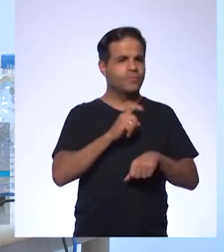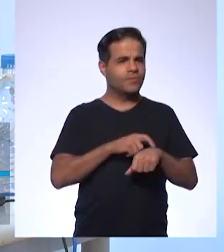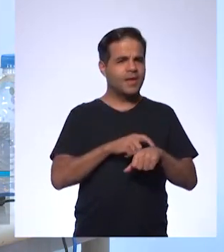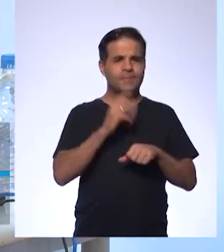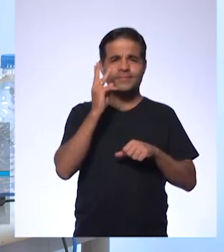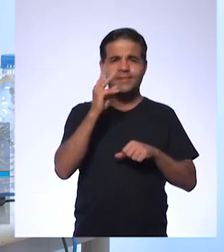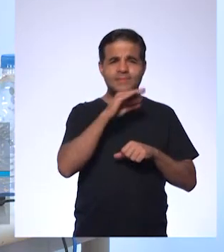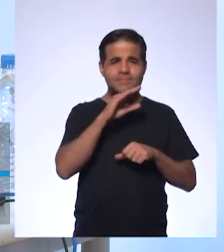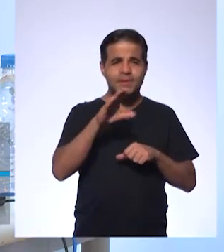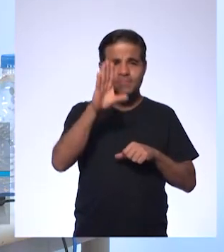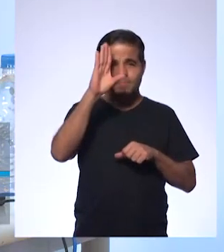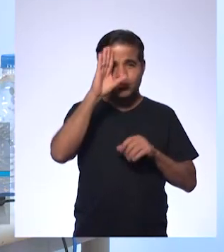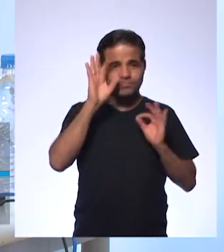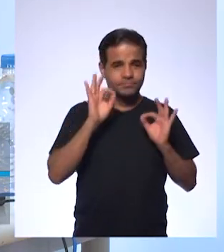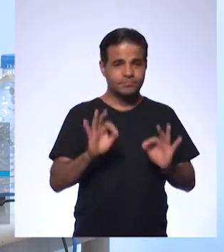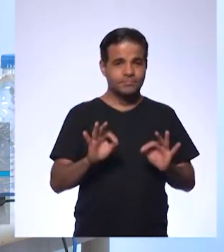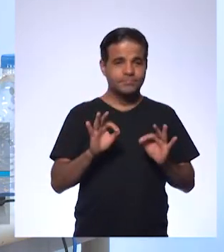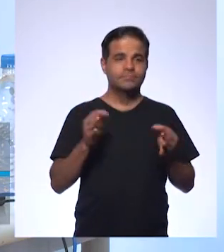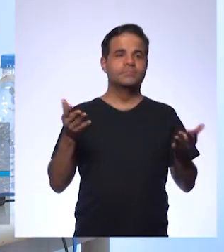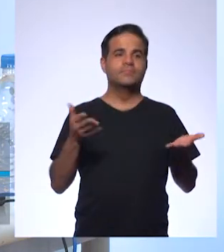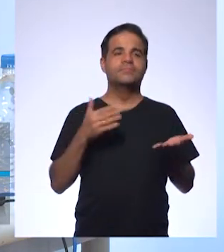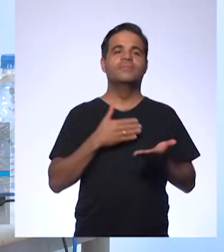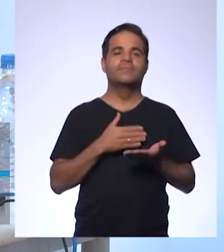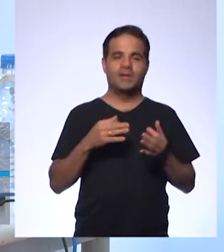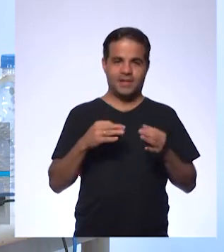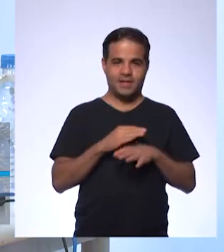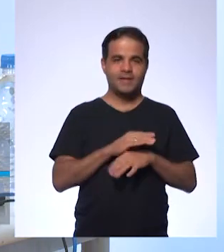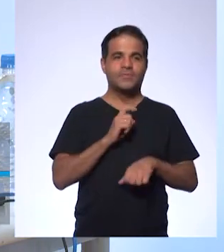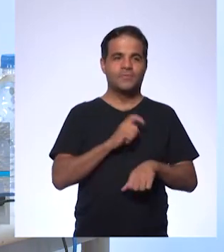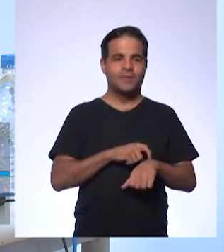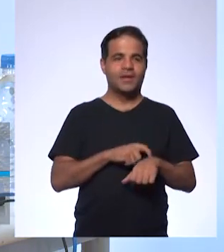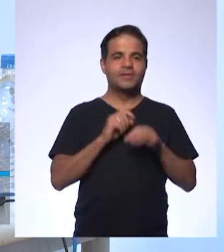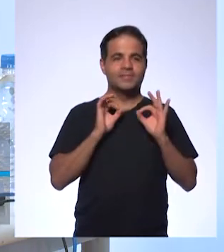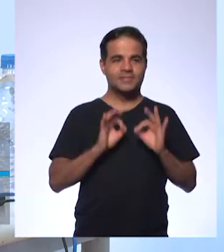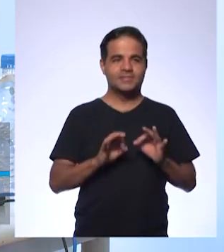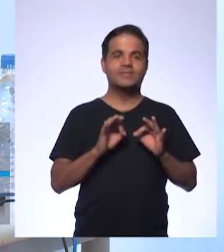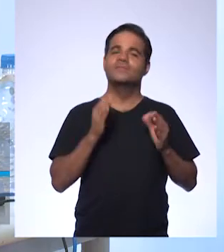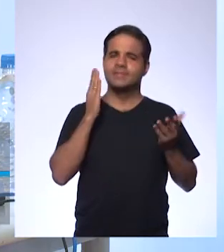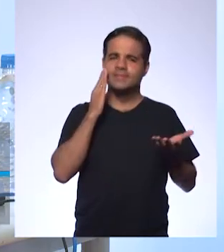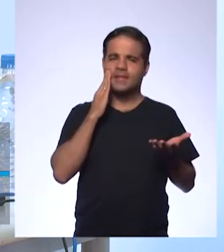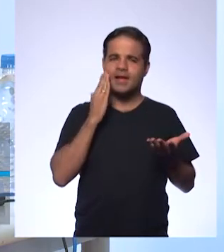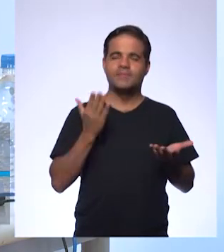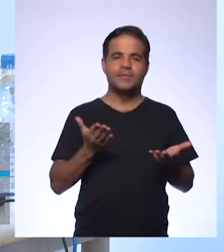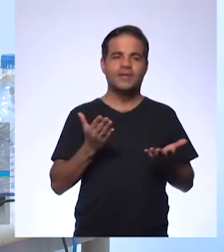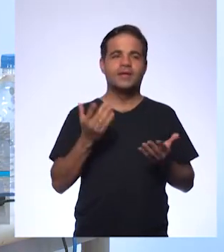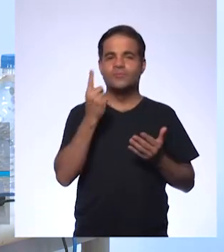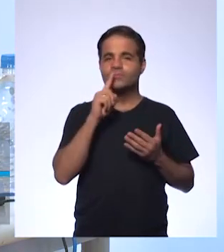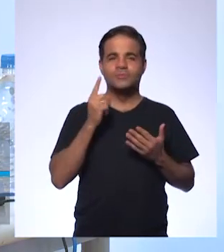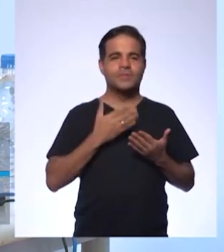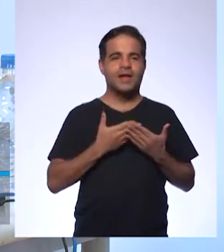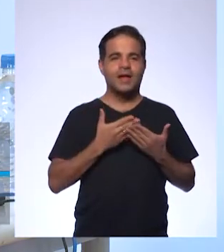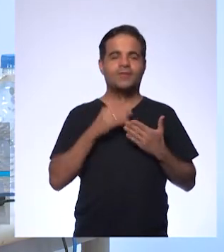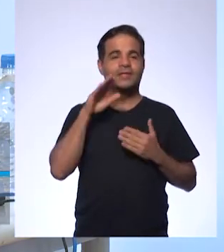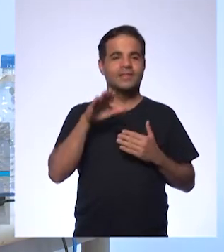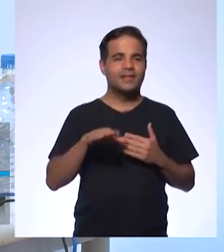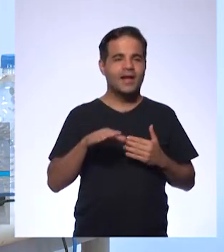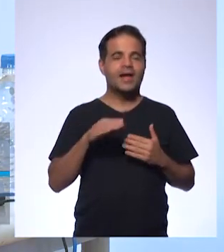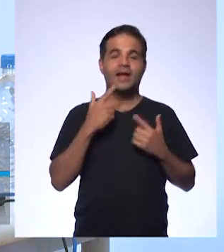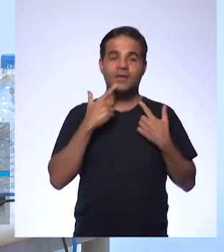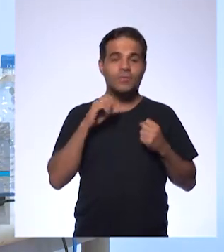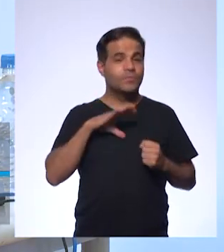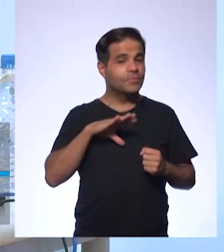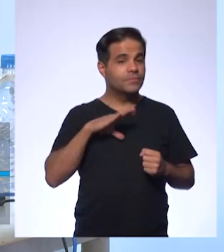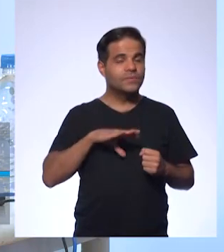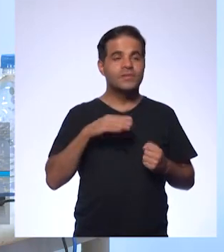A aula começou 3h30 em ponto, então ela vai acabar no horário certinho, vocês sabem como é que é. Última aula da tarde, aula de língua